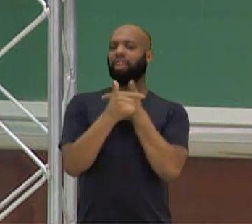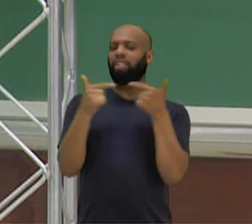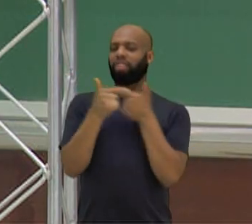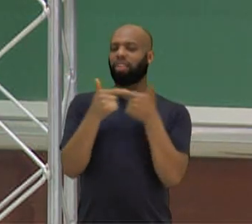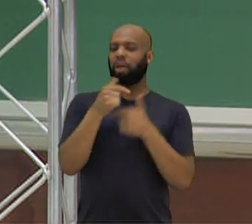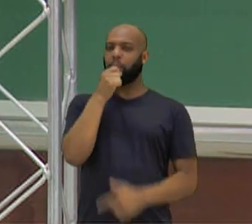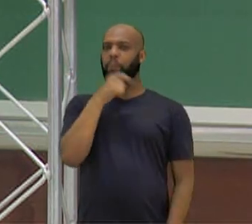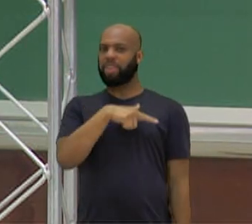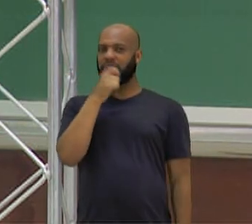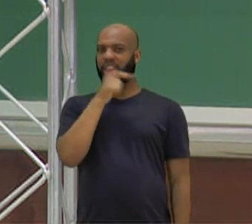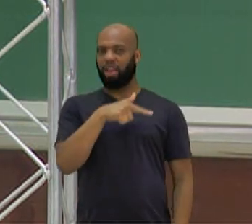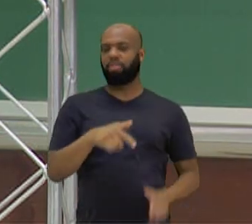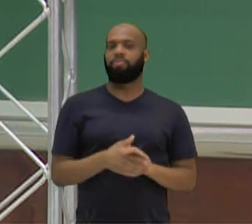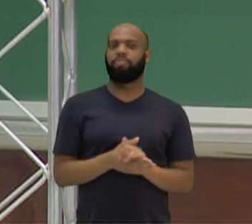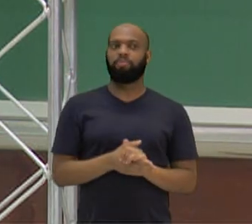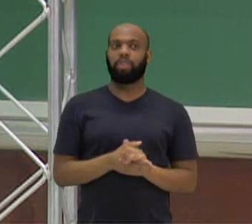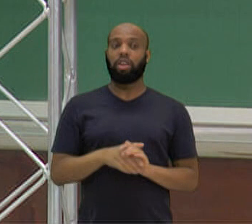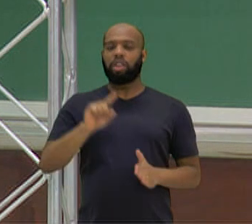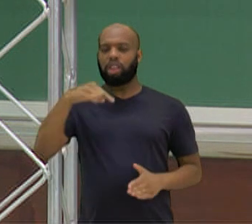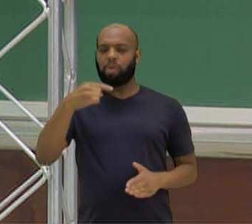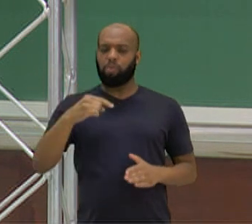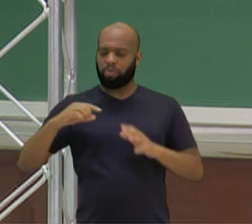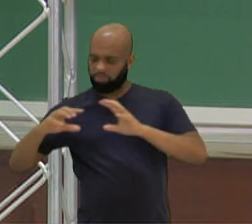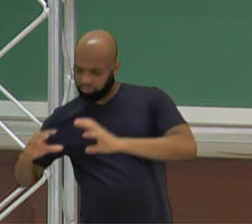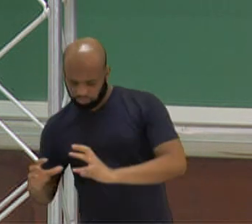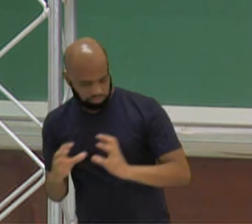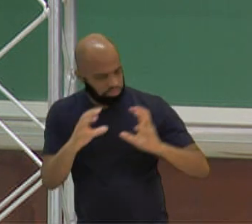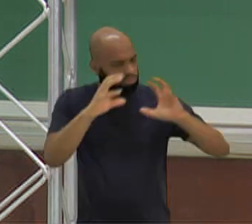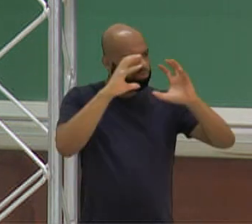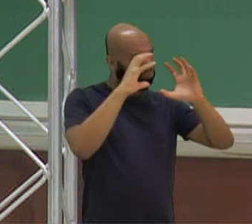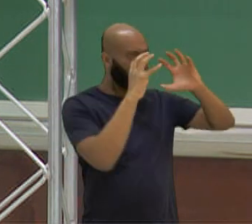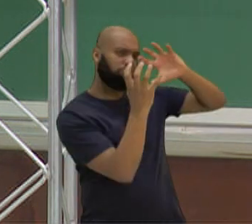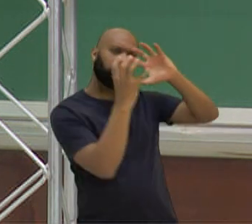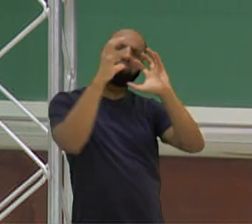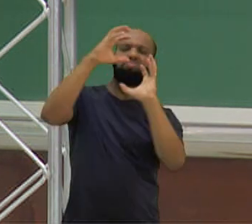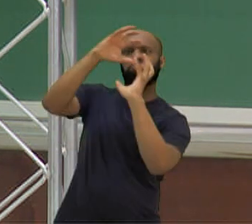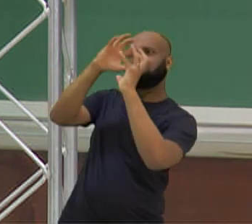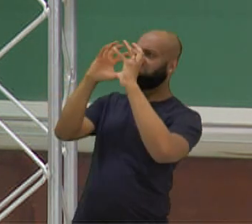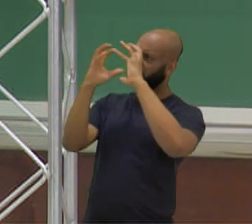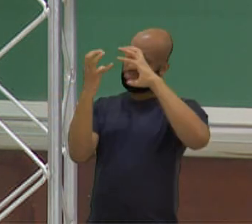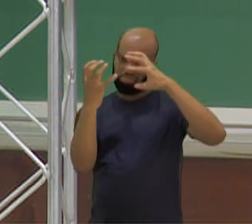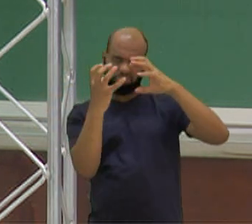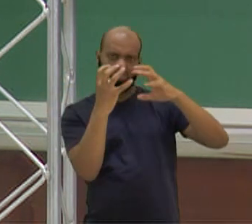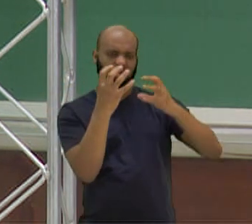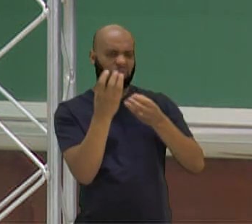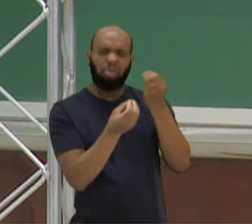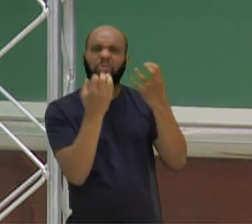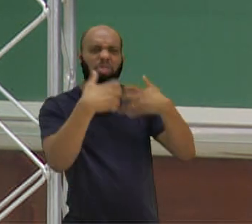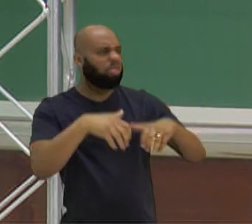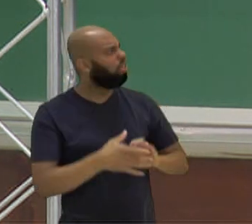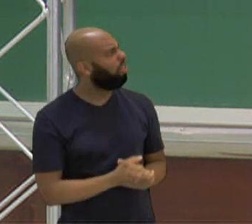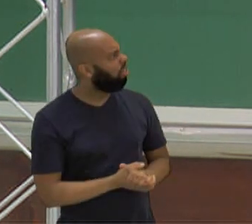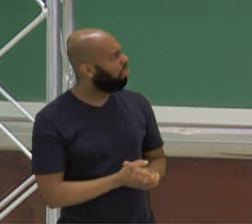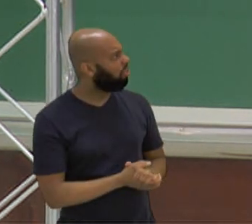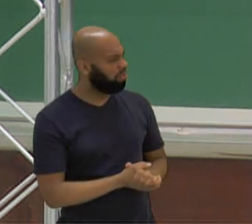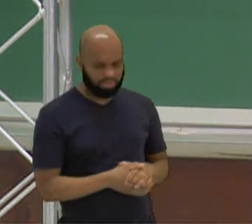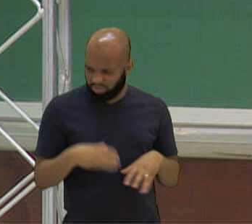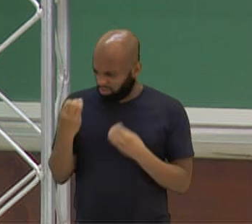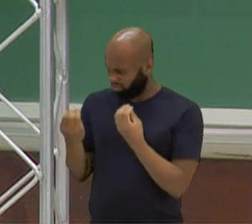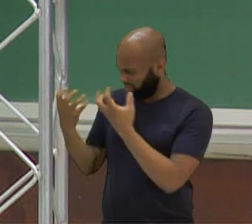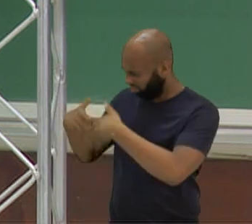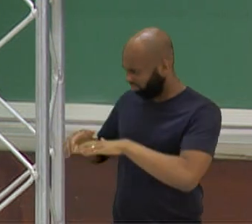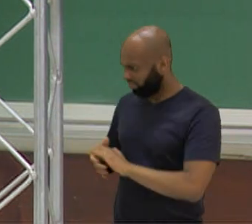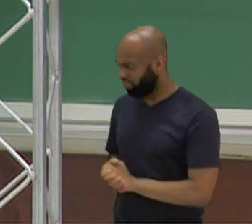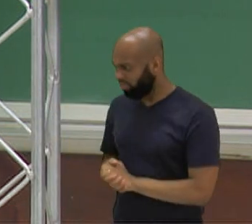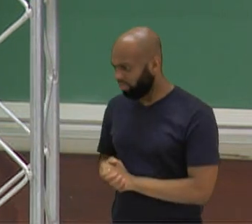vamos reler? Depois começou a girar a bola à procura de alguma coisa. Como é que liga? Perguntou. Como é que